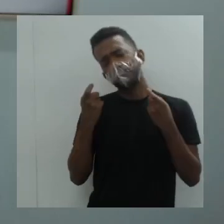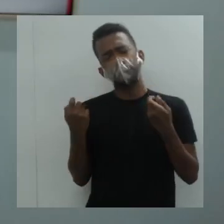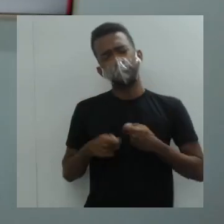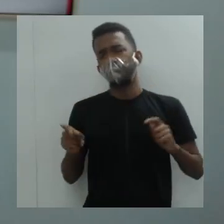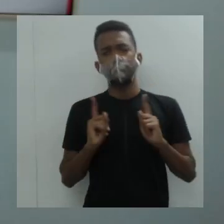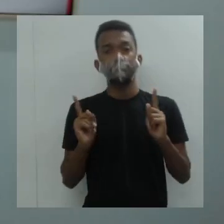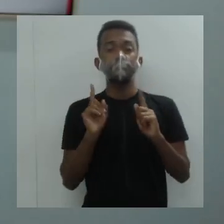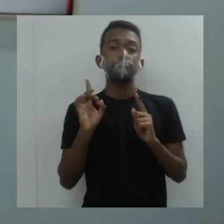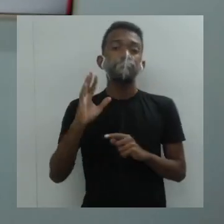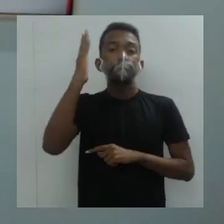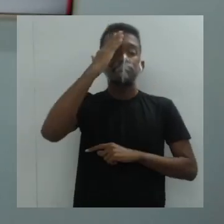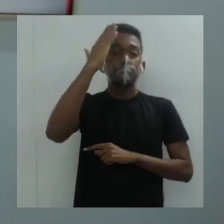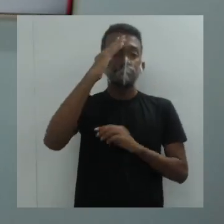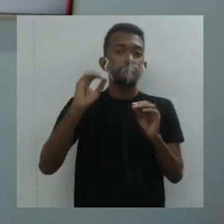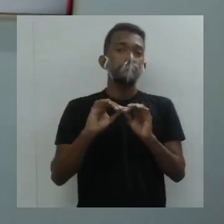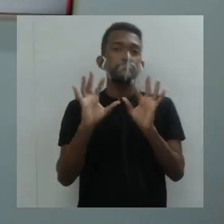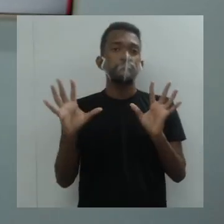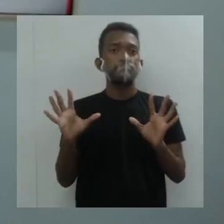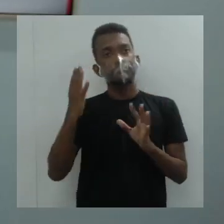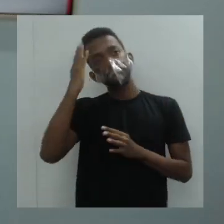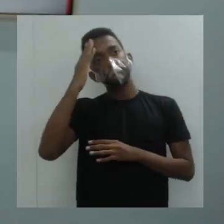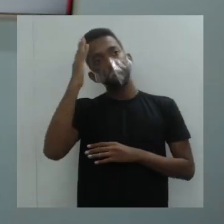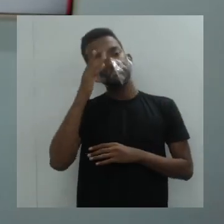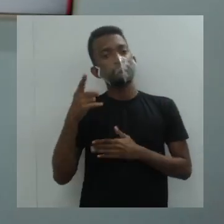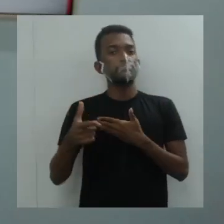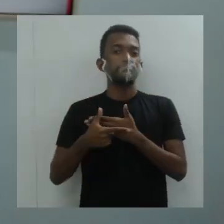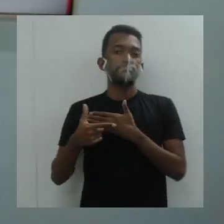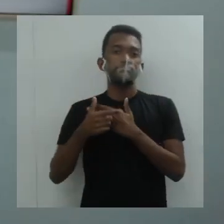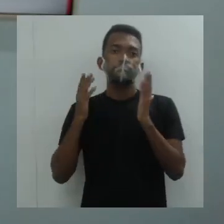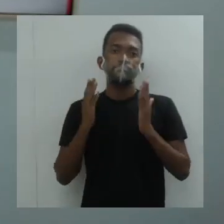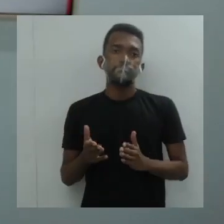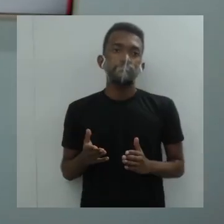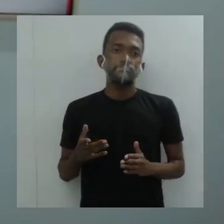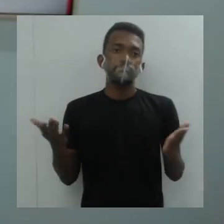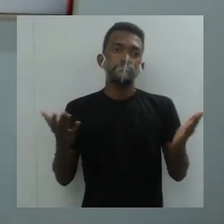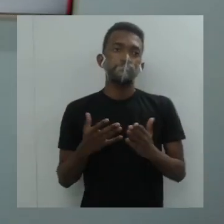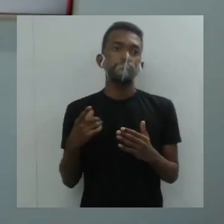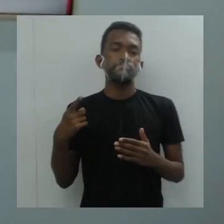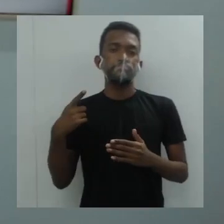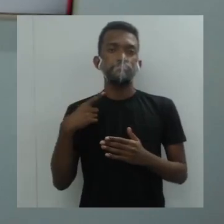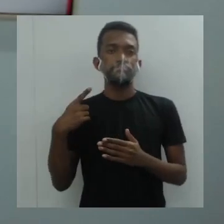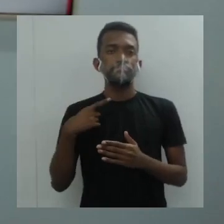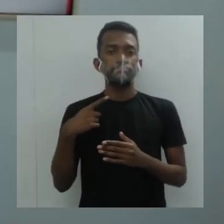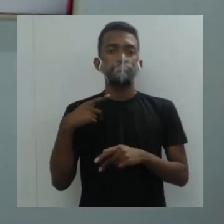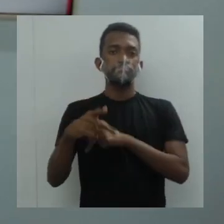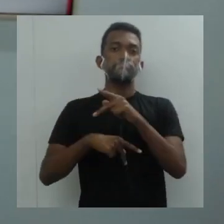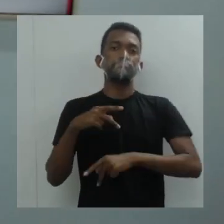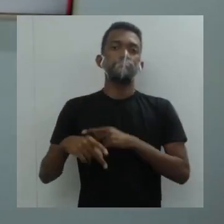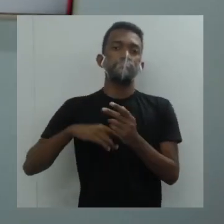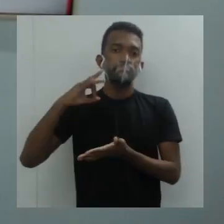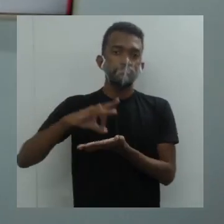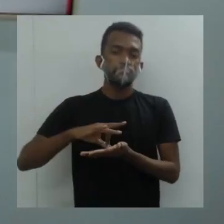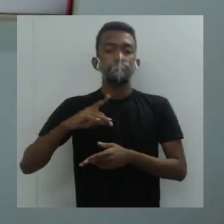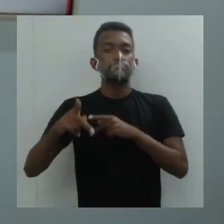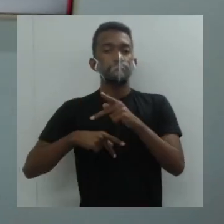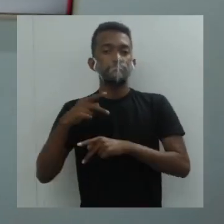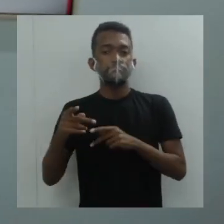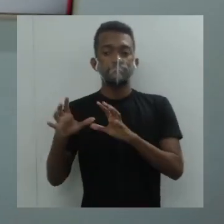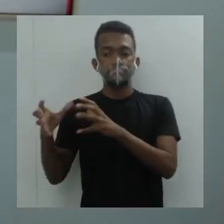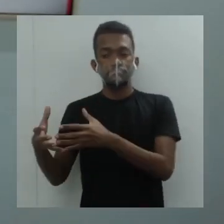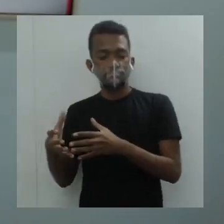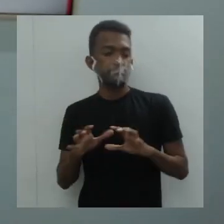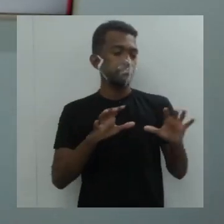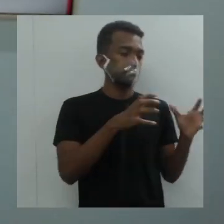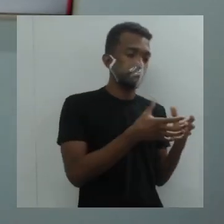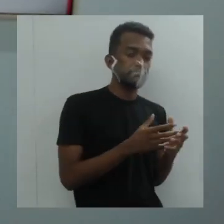apenas entender, compreender o seu papel para chegarmos numa população absoluta, para chegarmos numa população